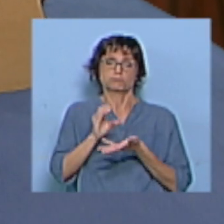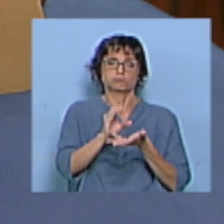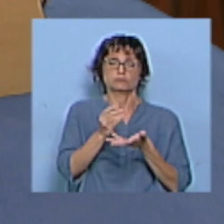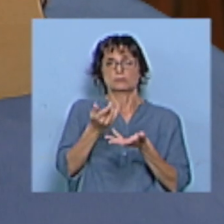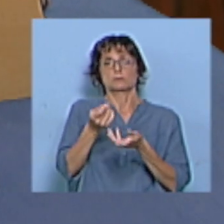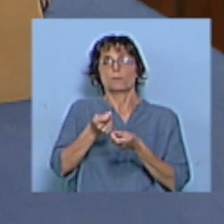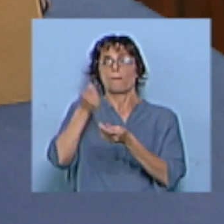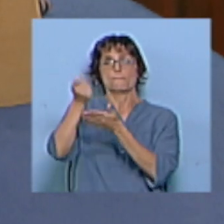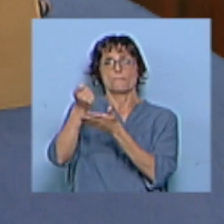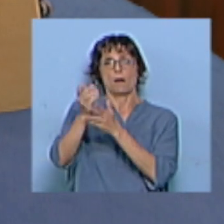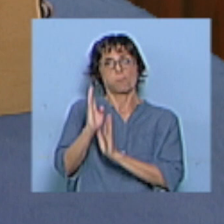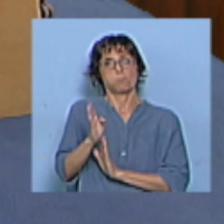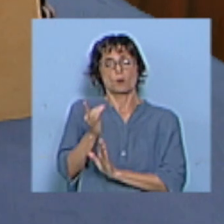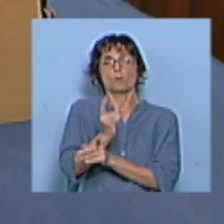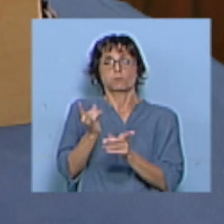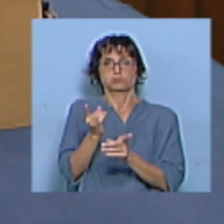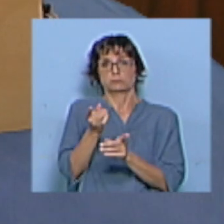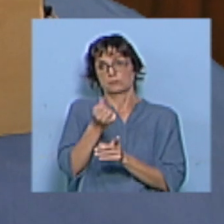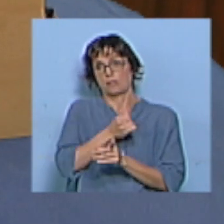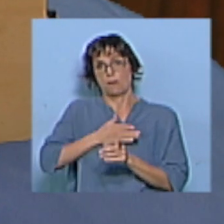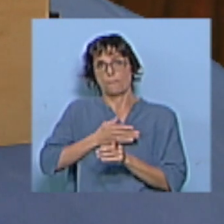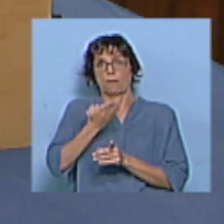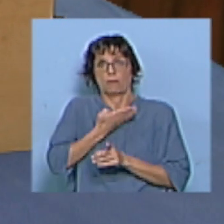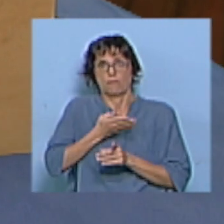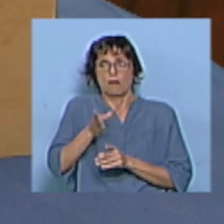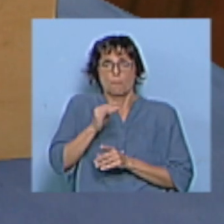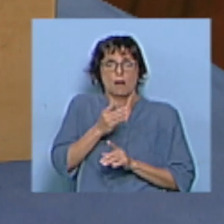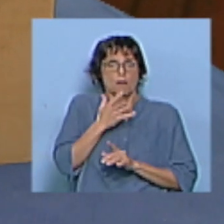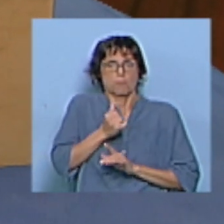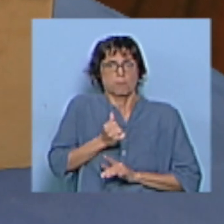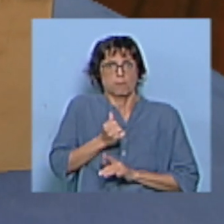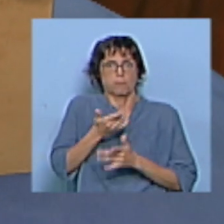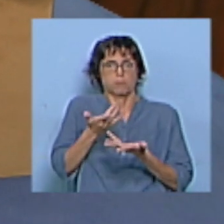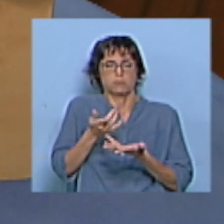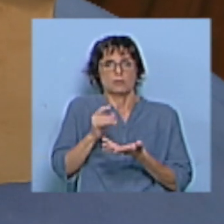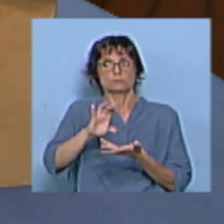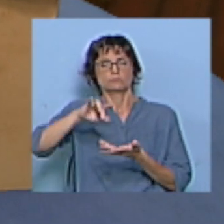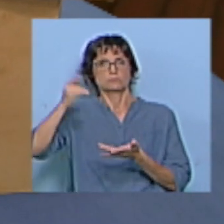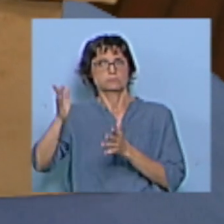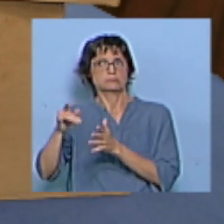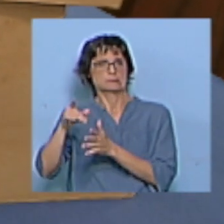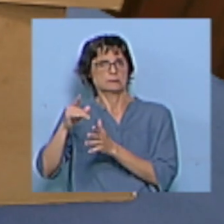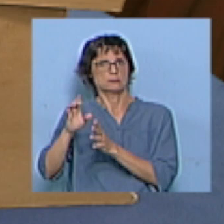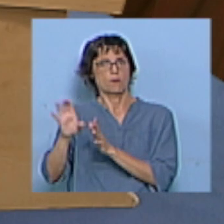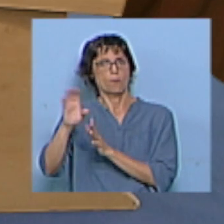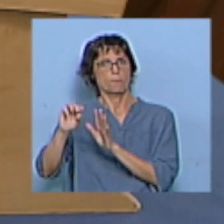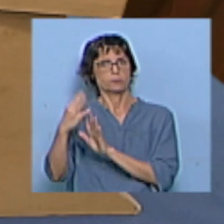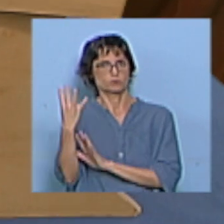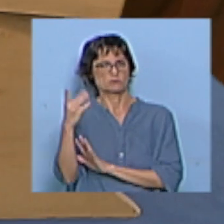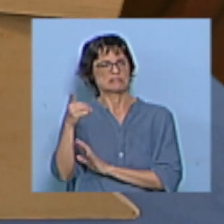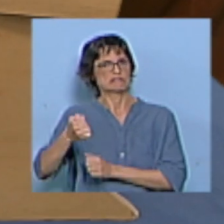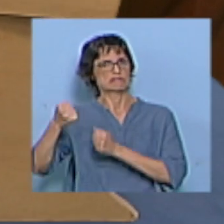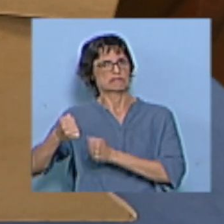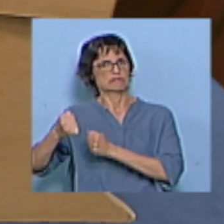ainda mais. Claro que do outro lado estavam 4 países que fizeram o papel de maus da fita, não é?